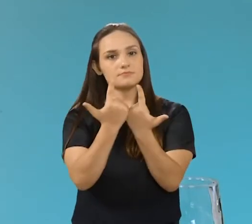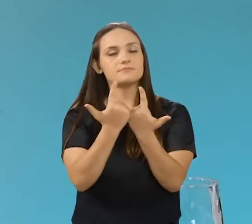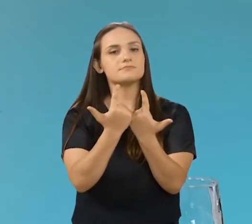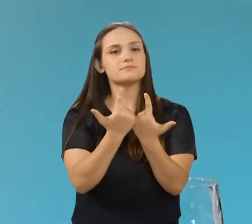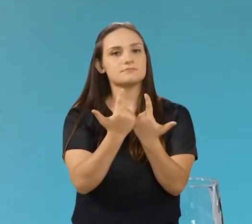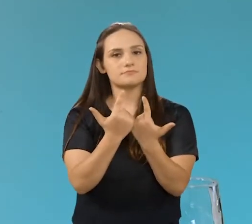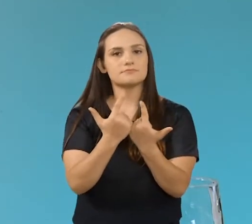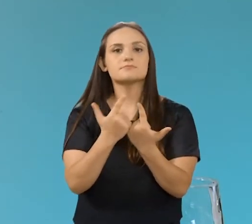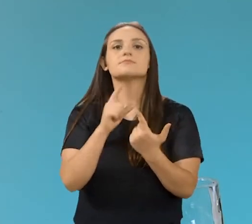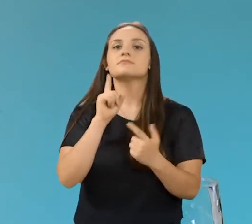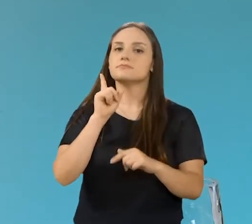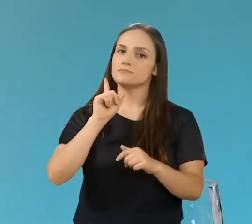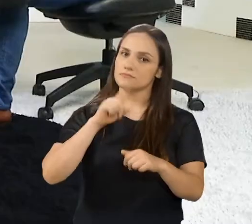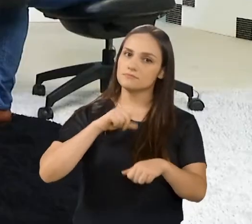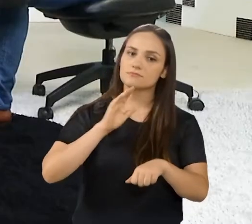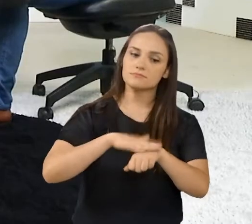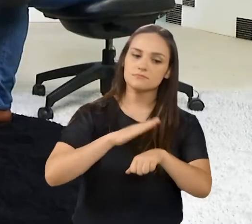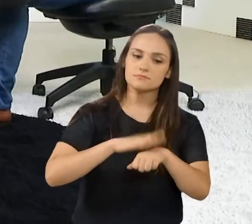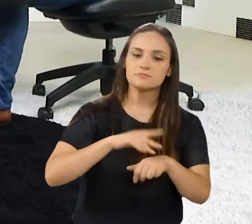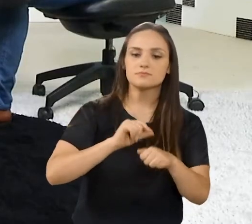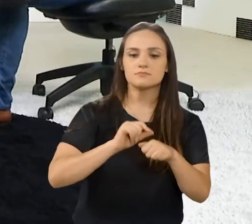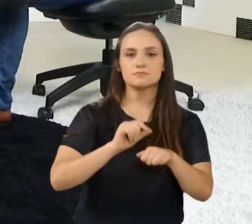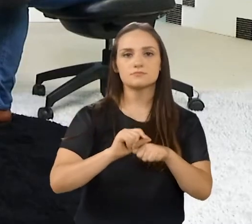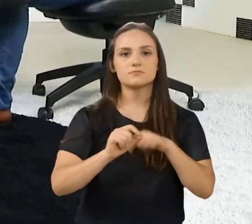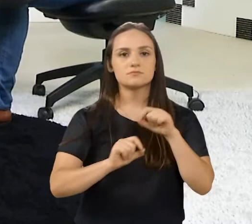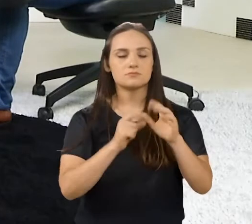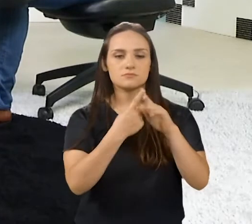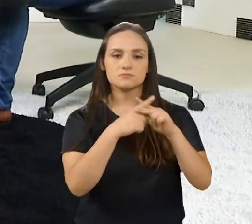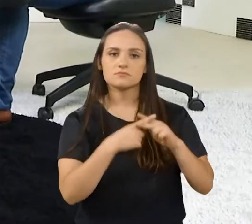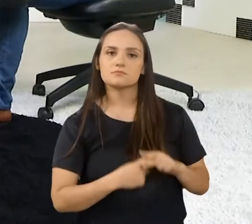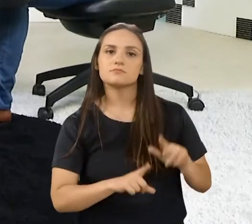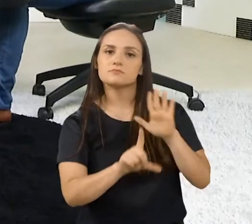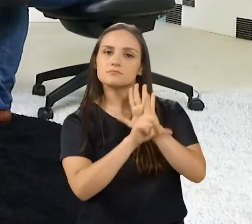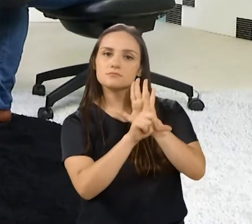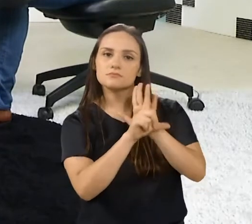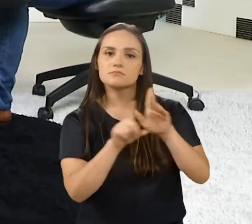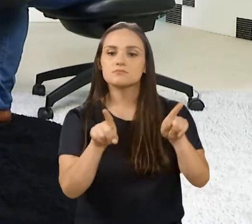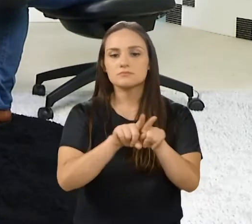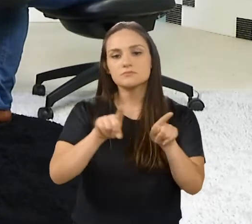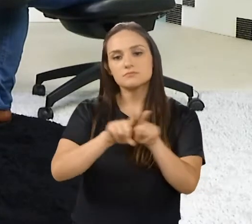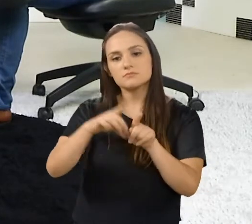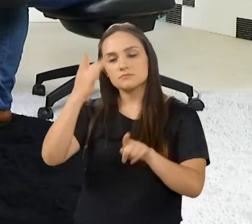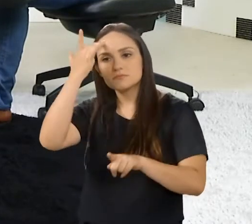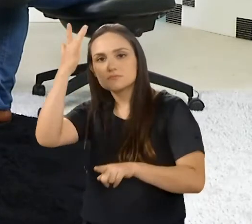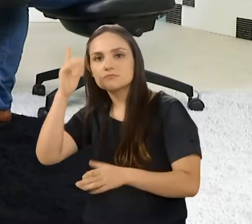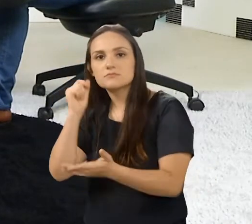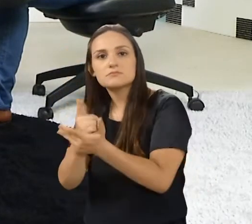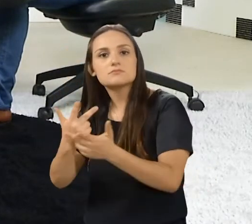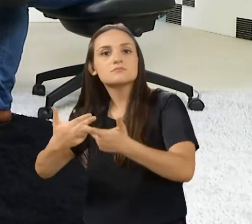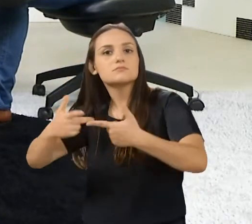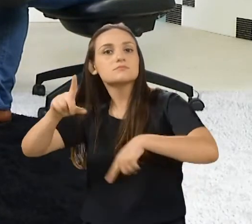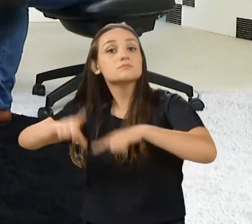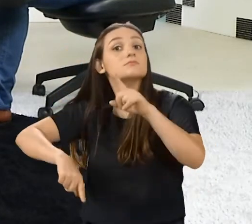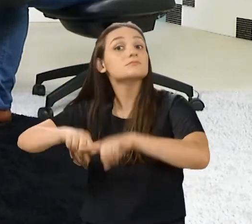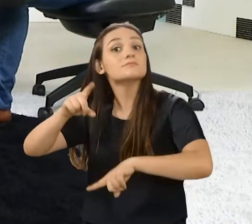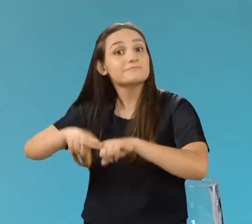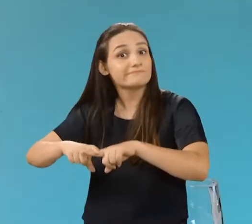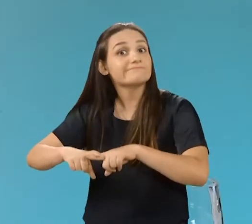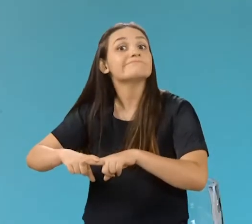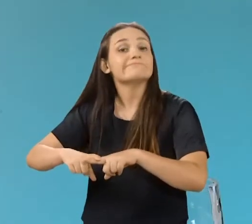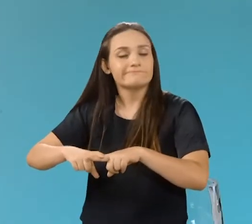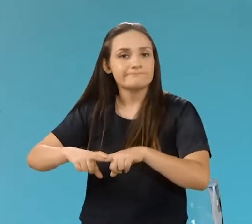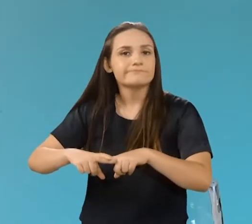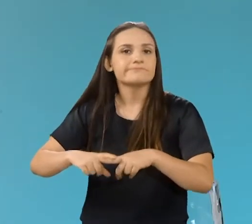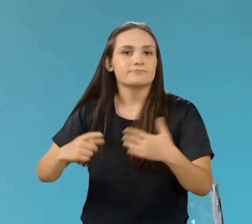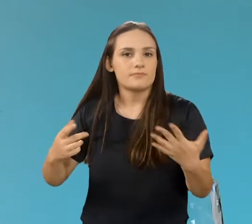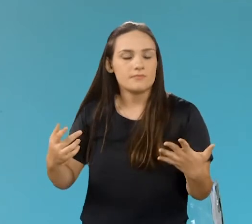das ações, sim, desde a atualização da legislação até a facilitação na aquisição de bens, a facilitação